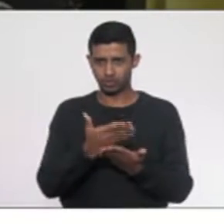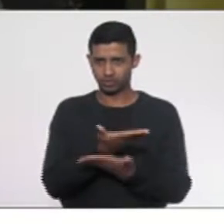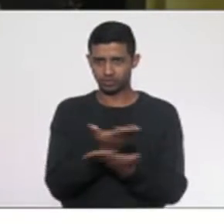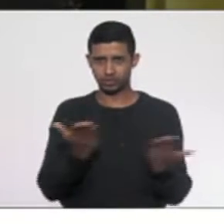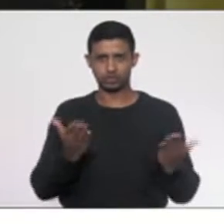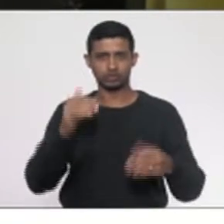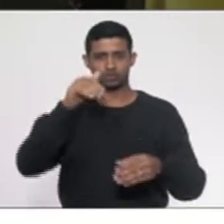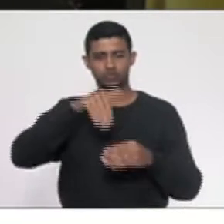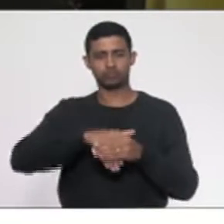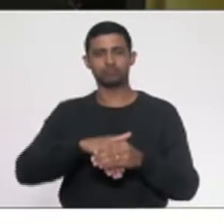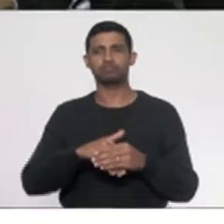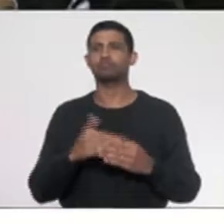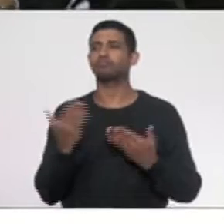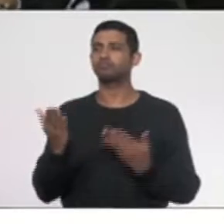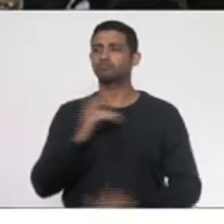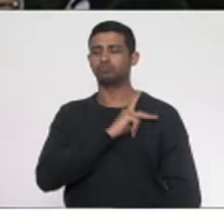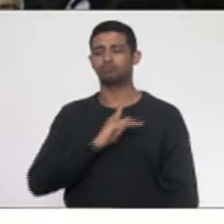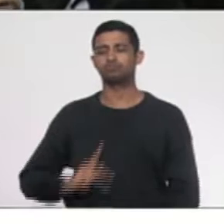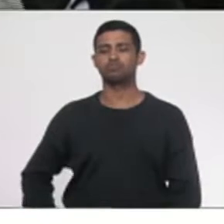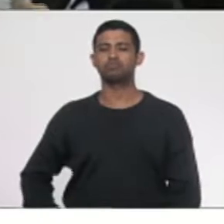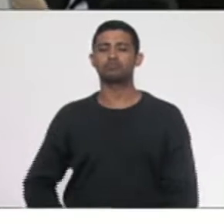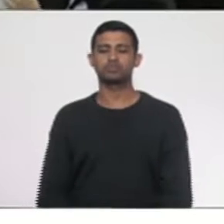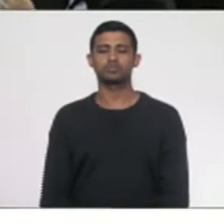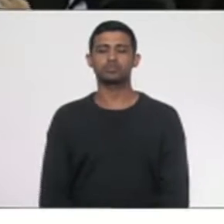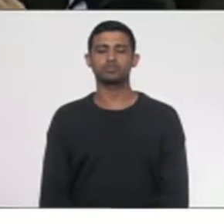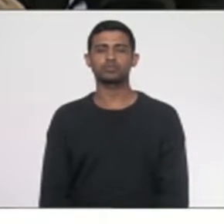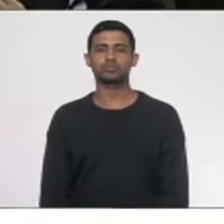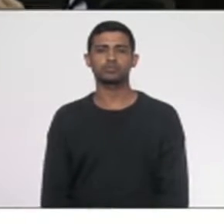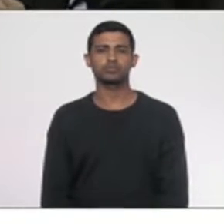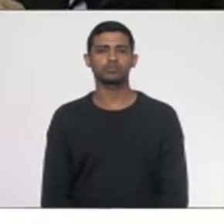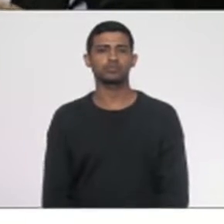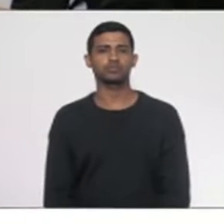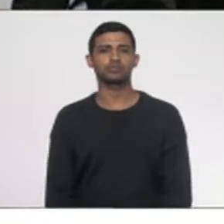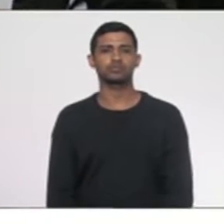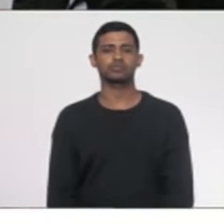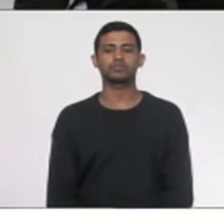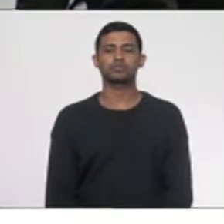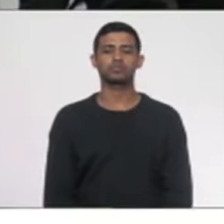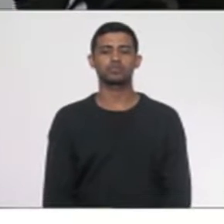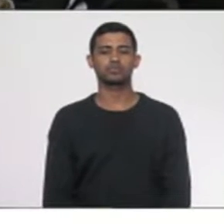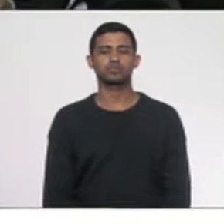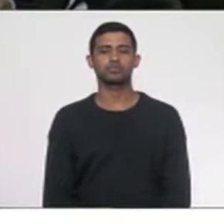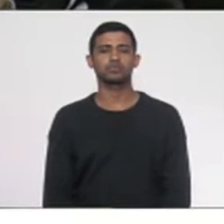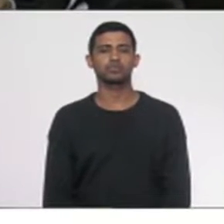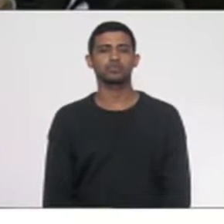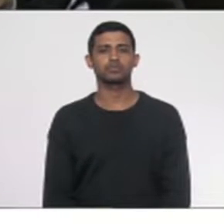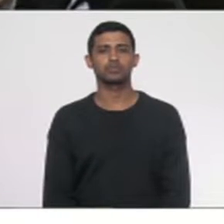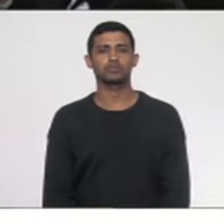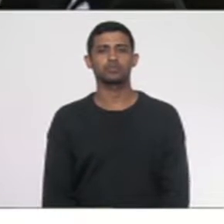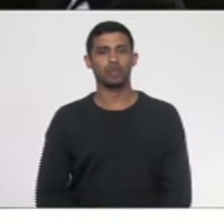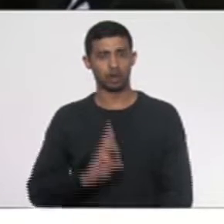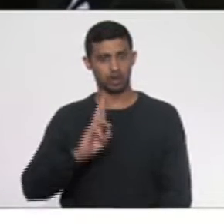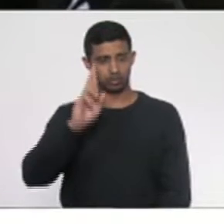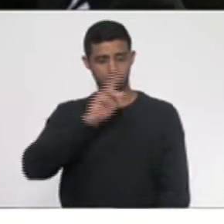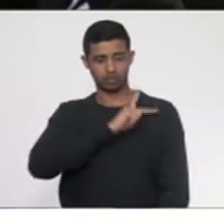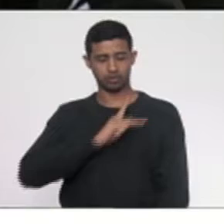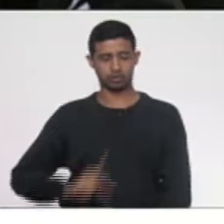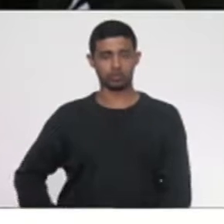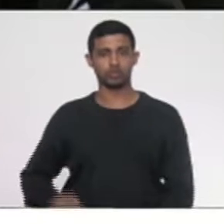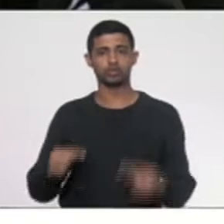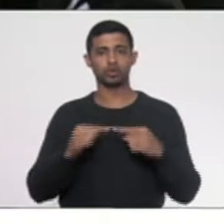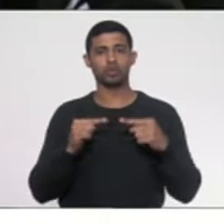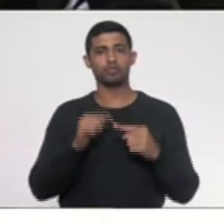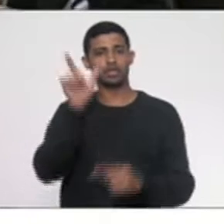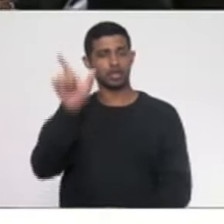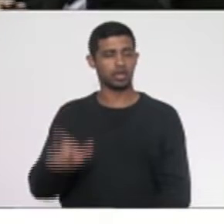Senhor presidente, estou imaginando que quem está presidindo Sim. é o deputado Rodrigo Bacelar, Bacelar.